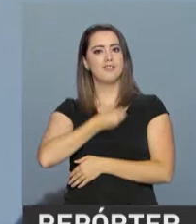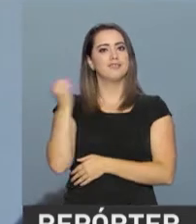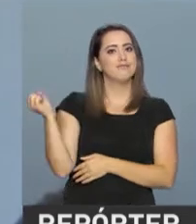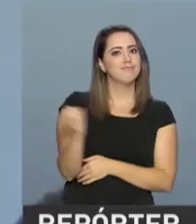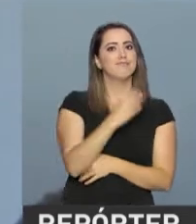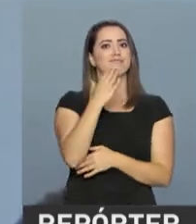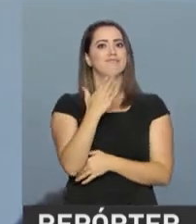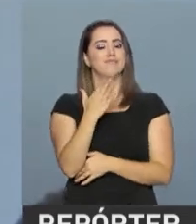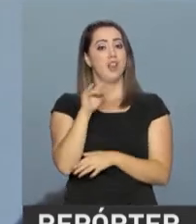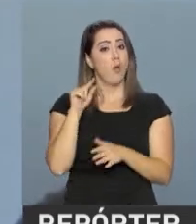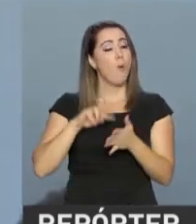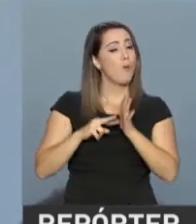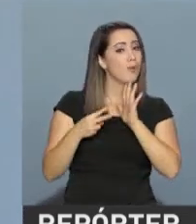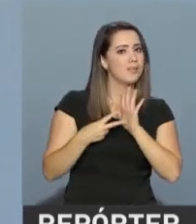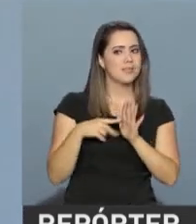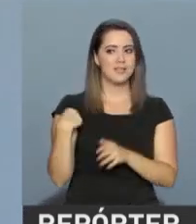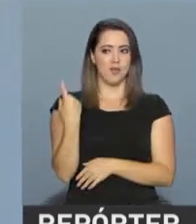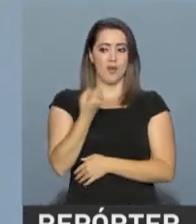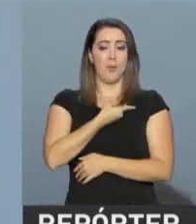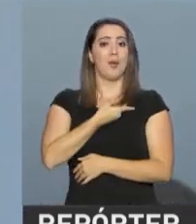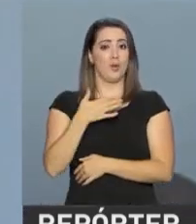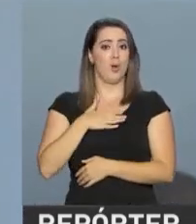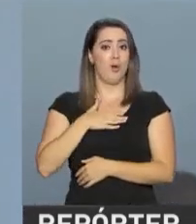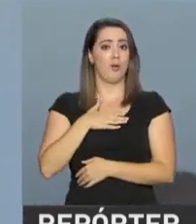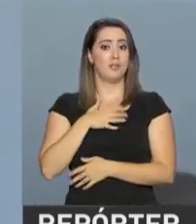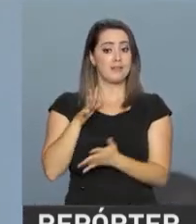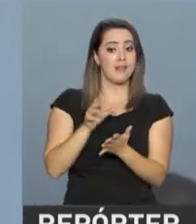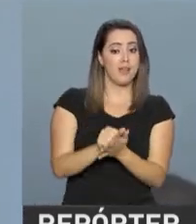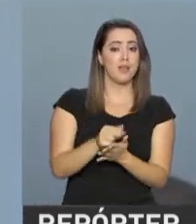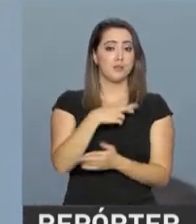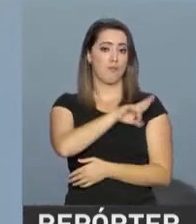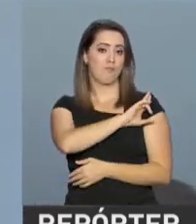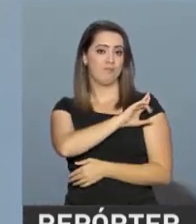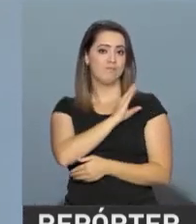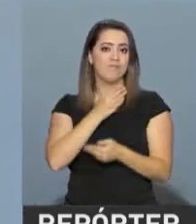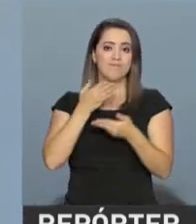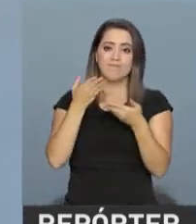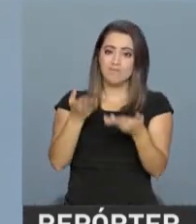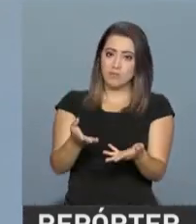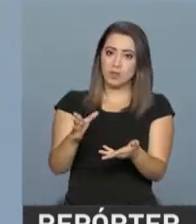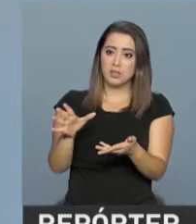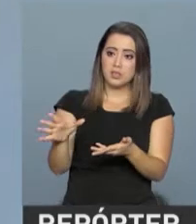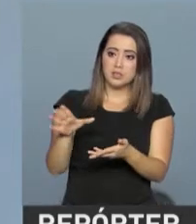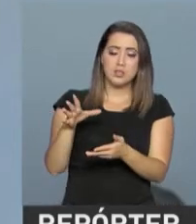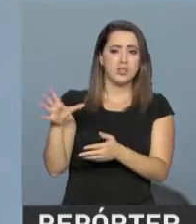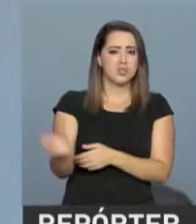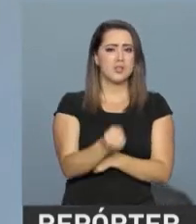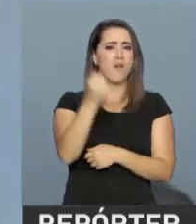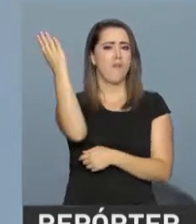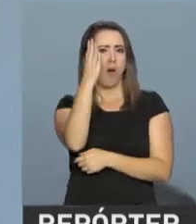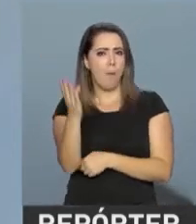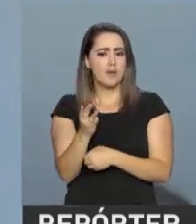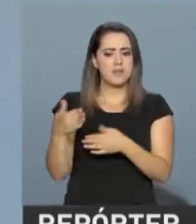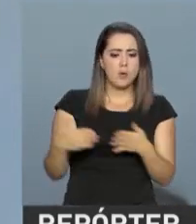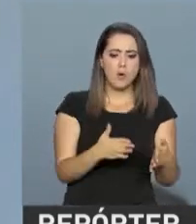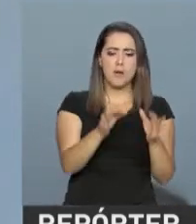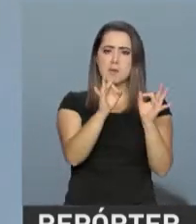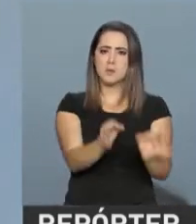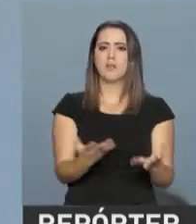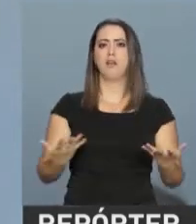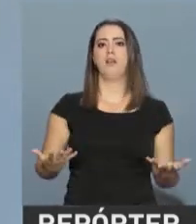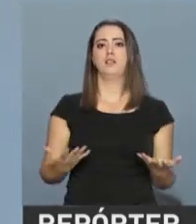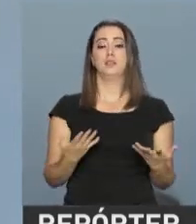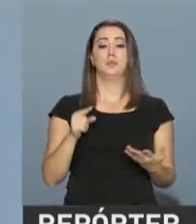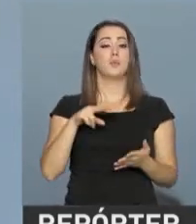que significa pra nós que assumimos a responsabilidade de tirar o brasil da crise de recolocá-lo no filho